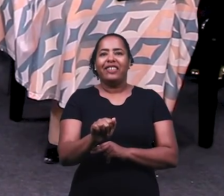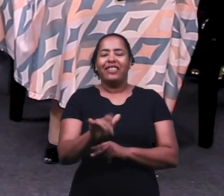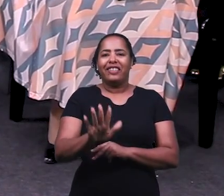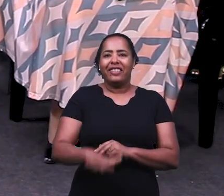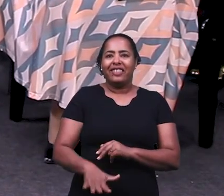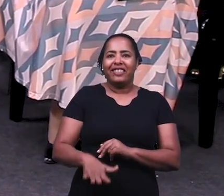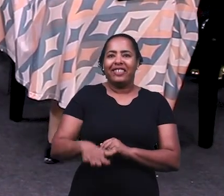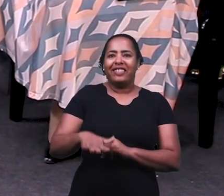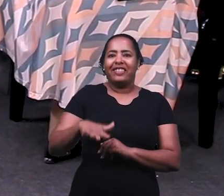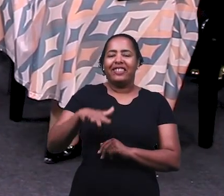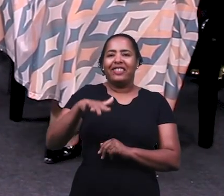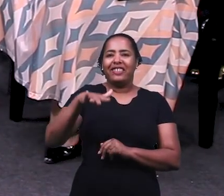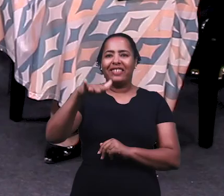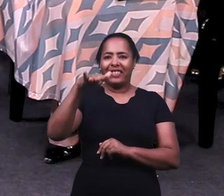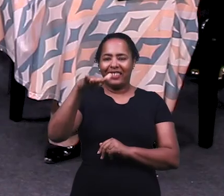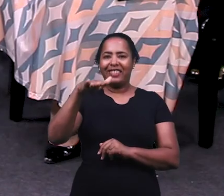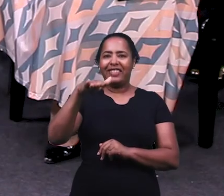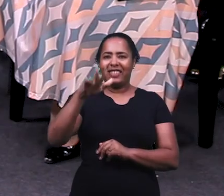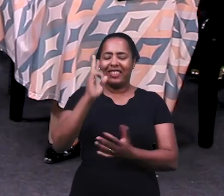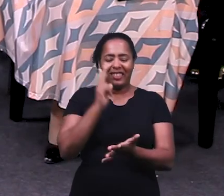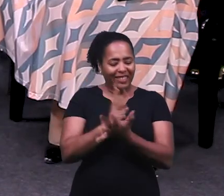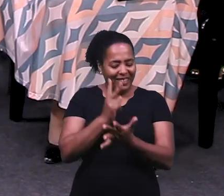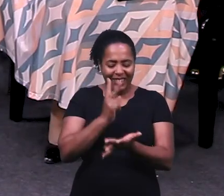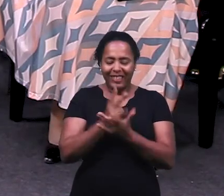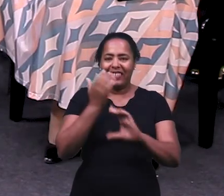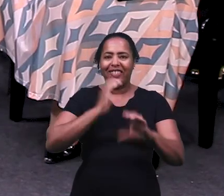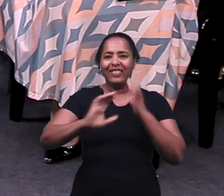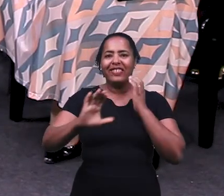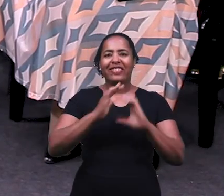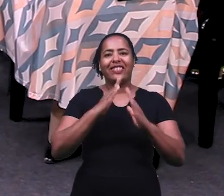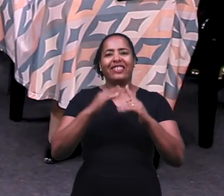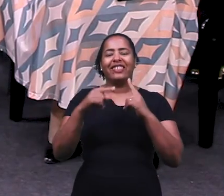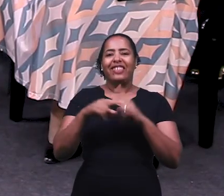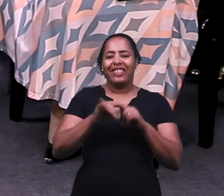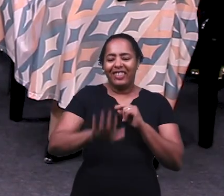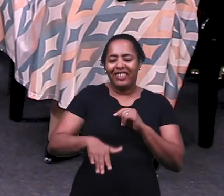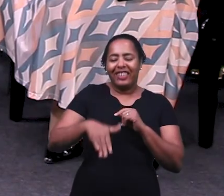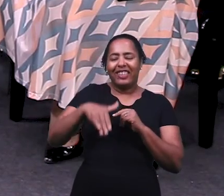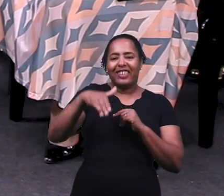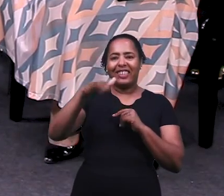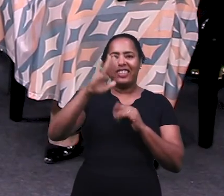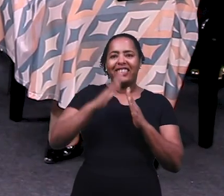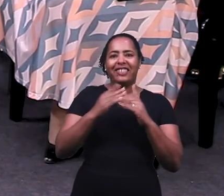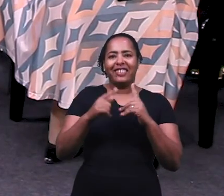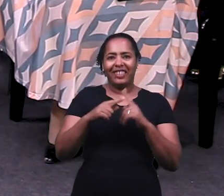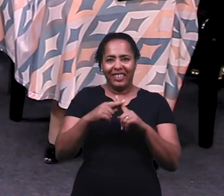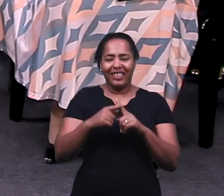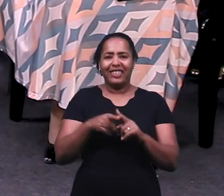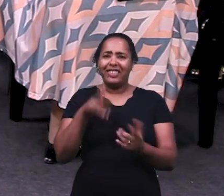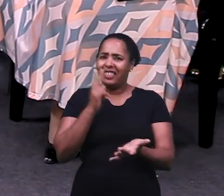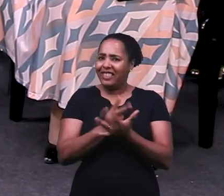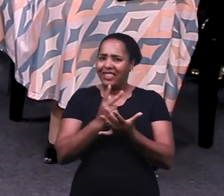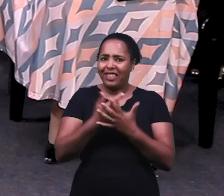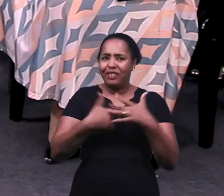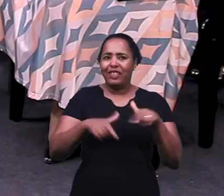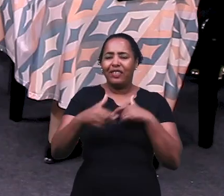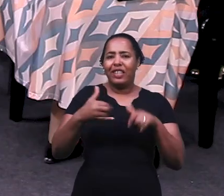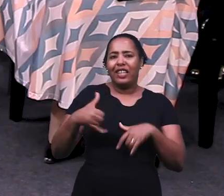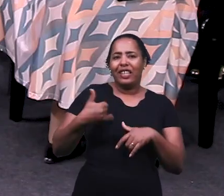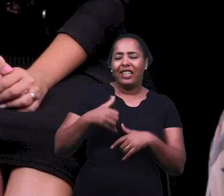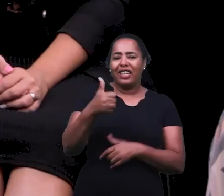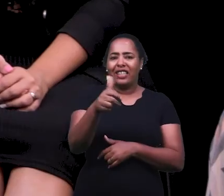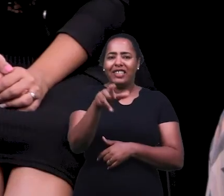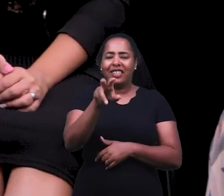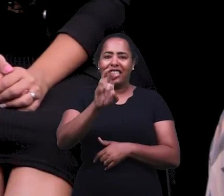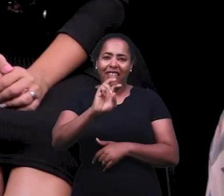louvor. Eu desde criança sempre cantei na igreja, cresci na igreja e